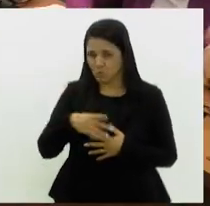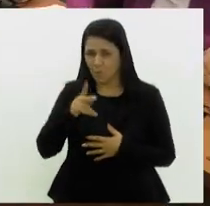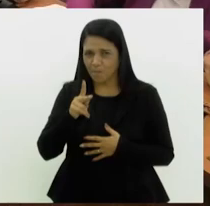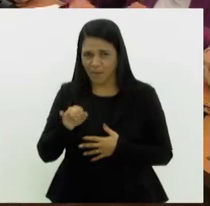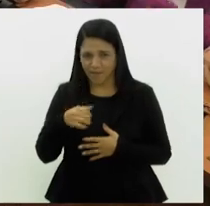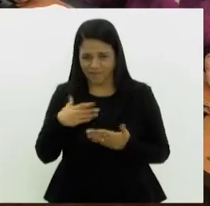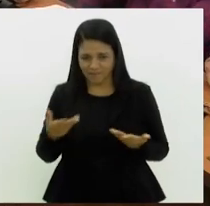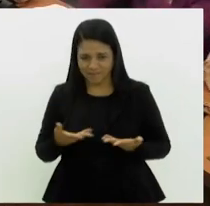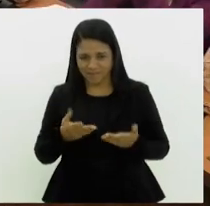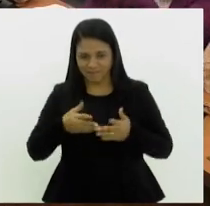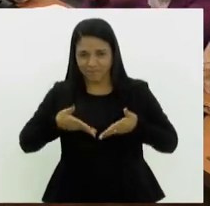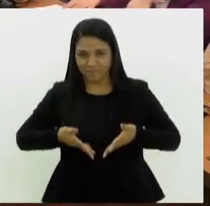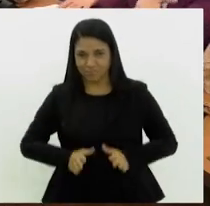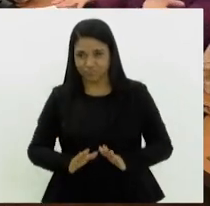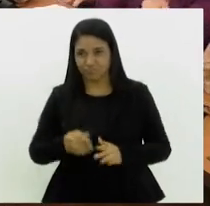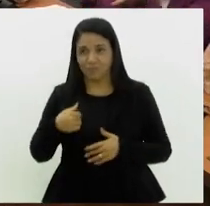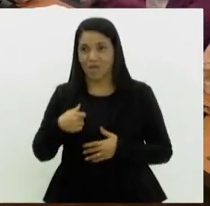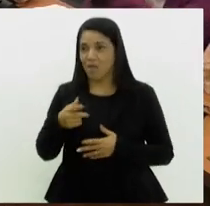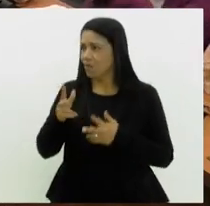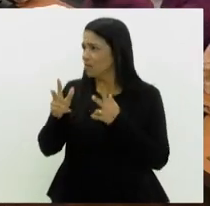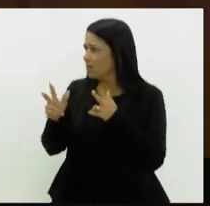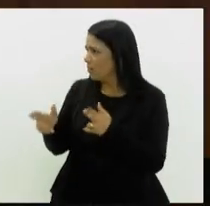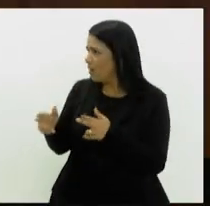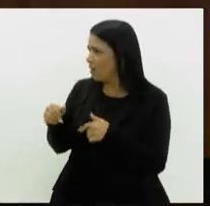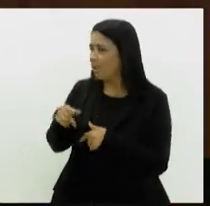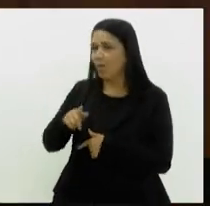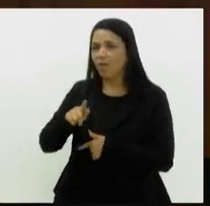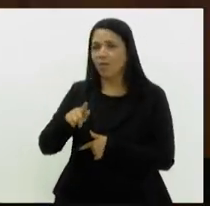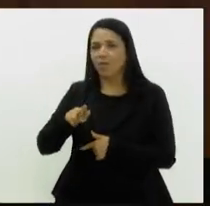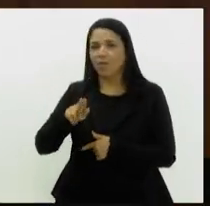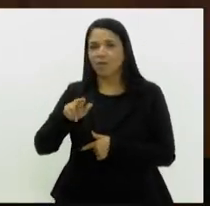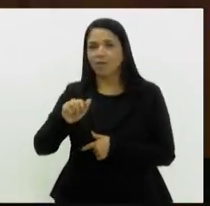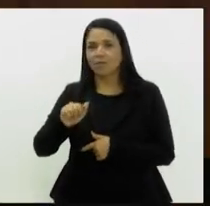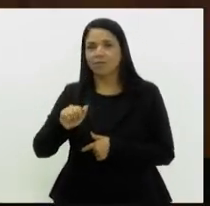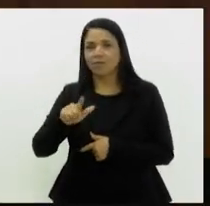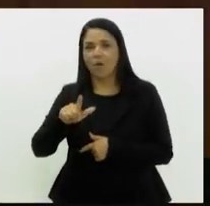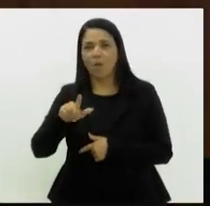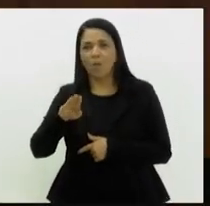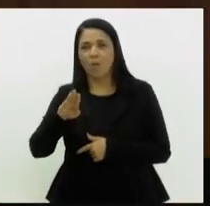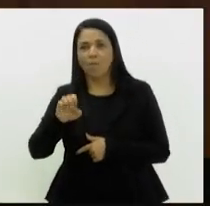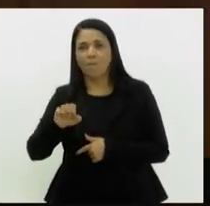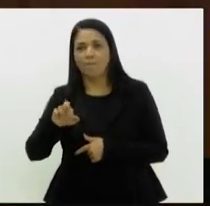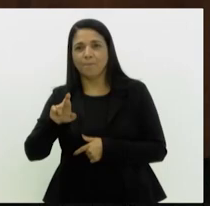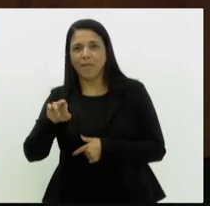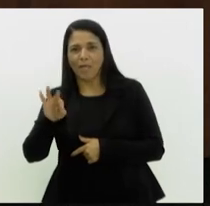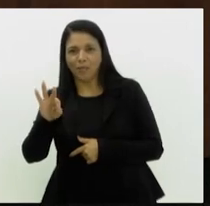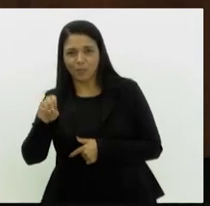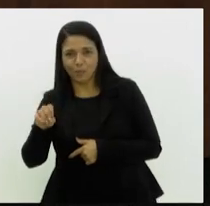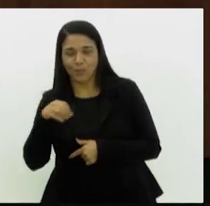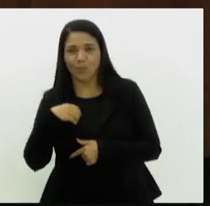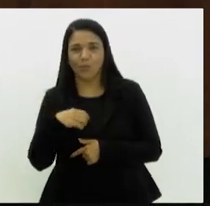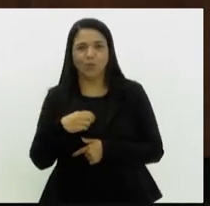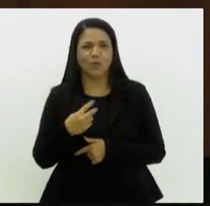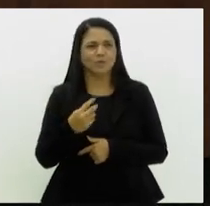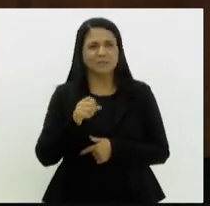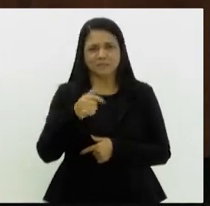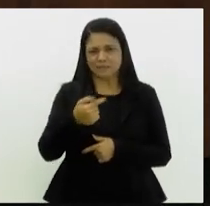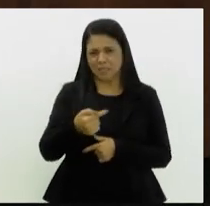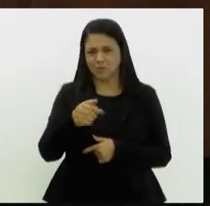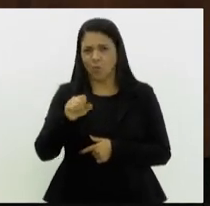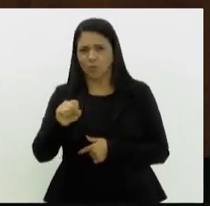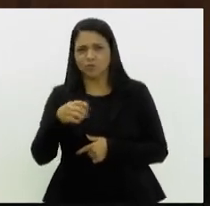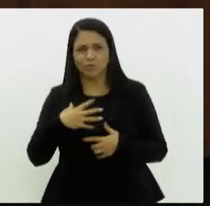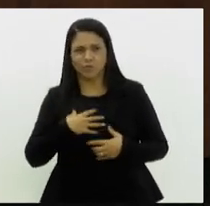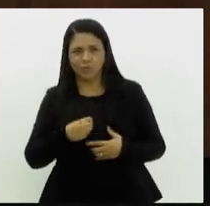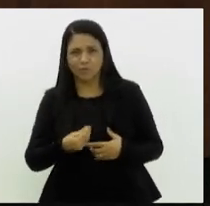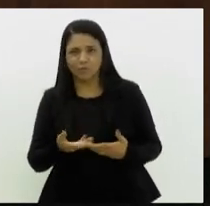É claro que eu não estou à altura do Gualberto, não sei se ele está aí, porque o Gualberto já tem 7, 8 filhos, não é isso, tia Ju? Eu tenho só 2, o Dom e o Joaquim,